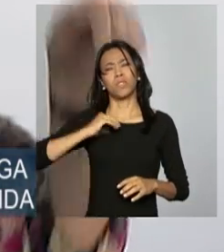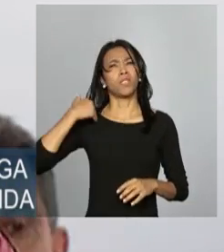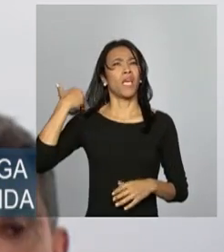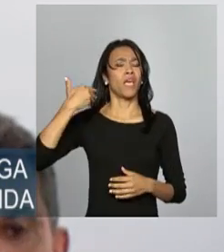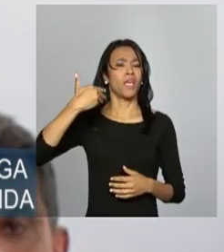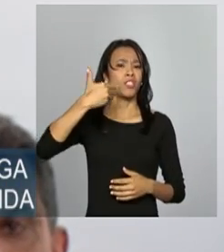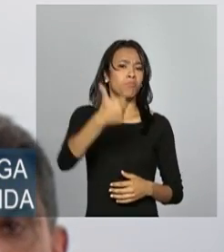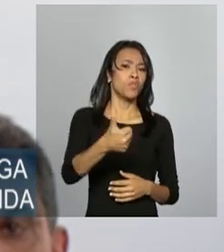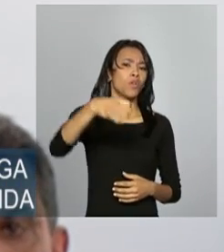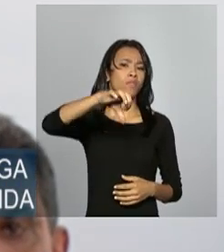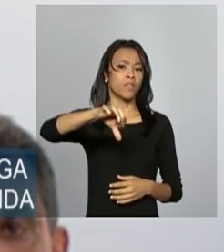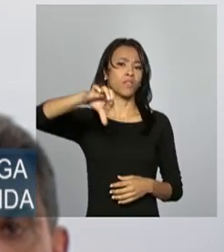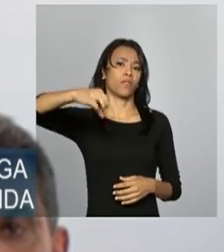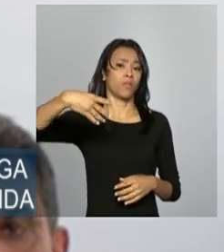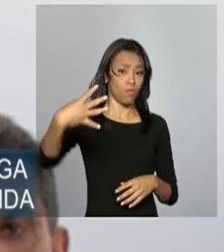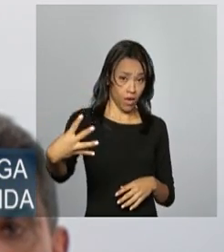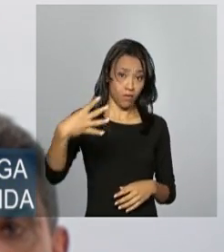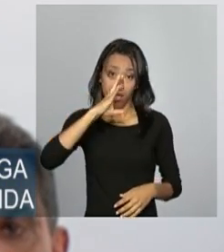1994.